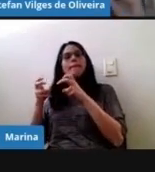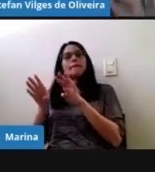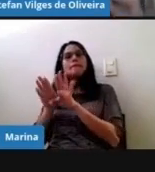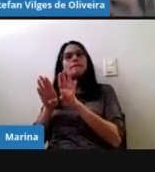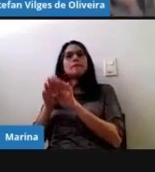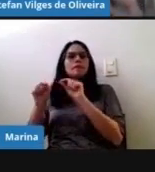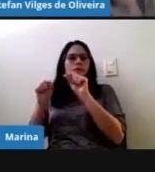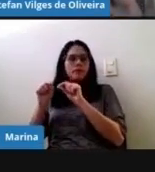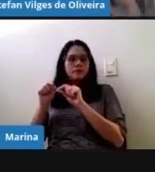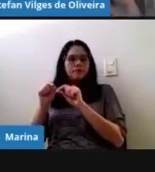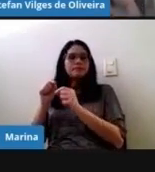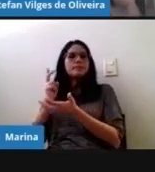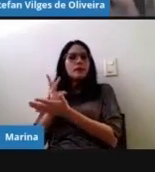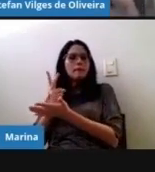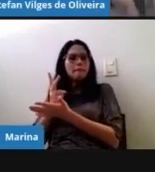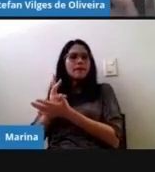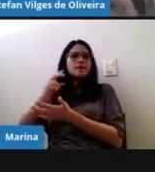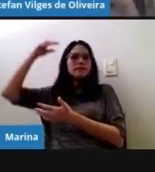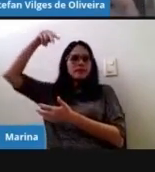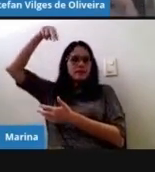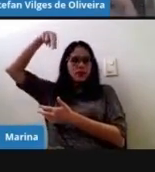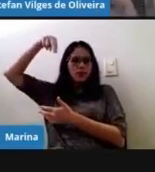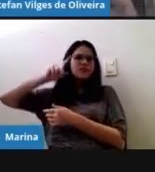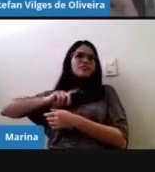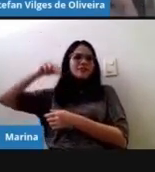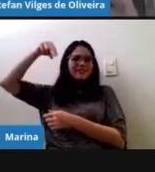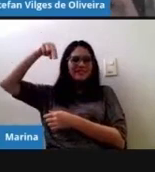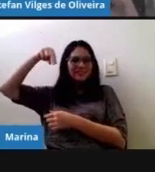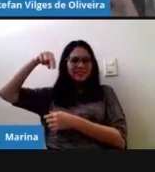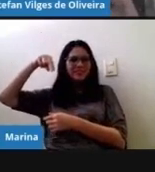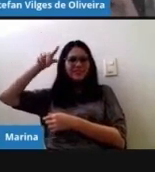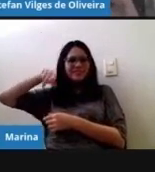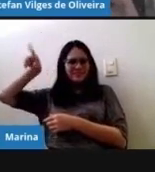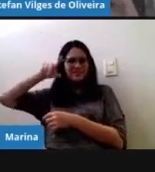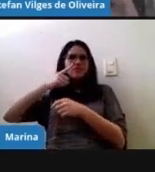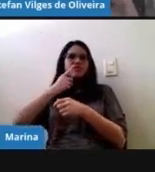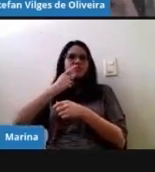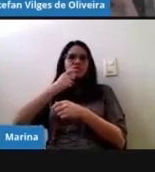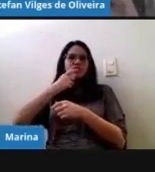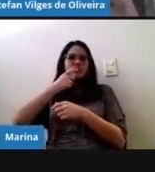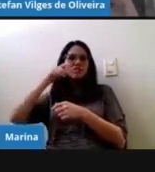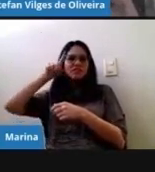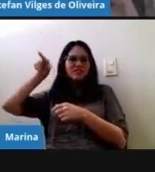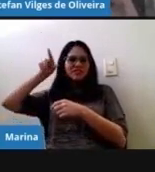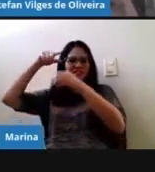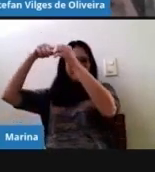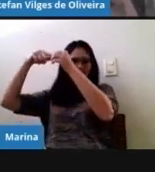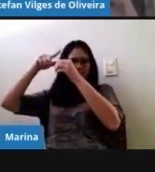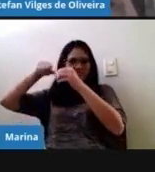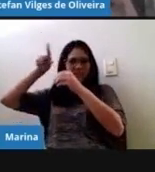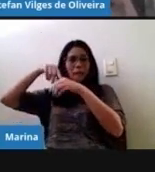que a região do Jequitinhonha, em norte de Minas, no círculo vermelho, são as regiões que apresentam a